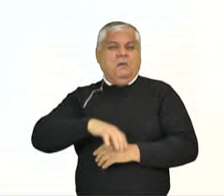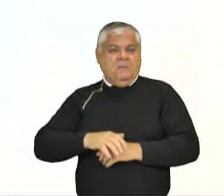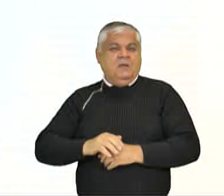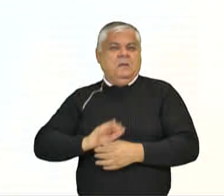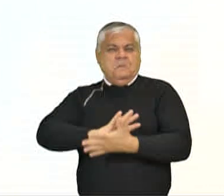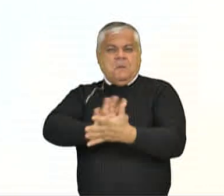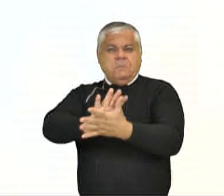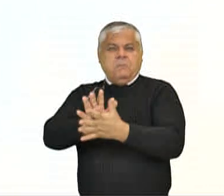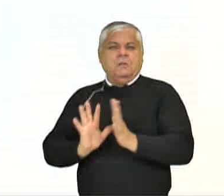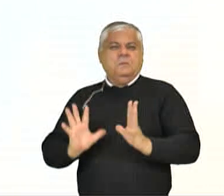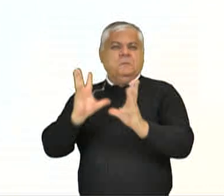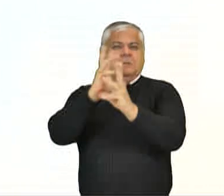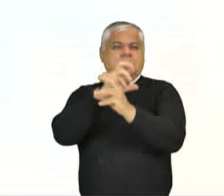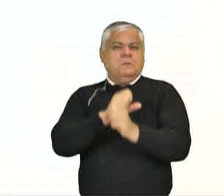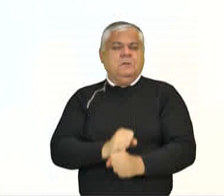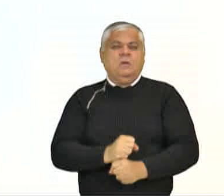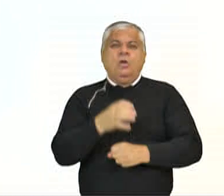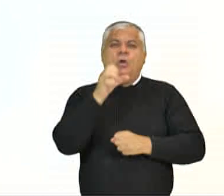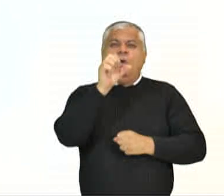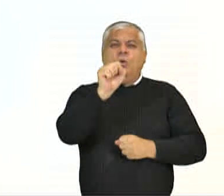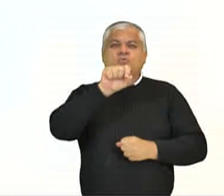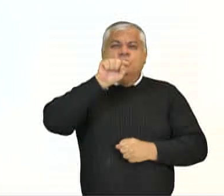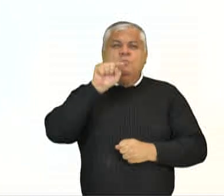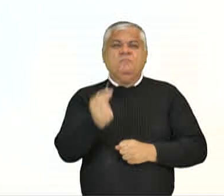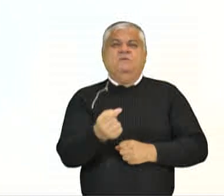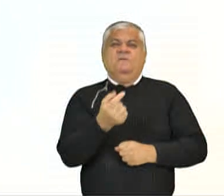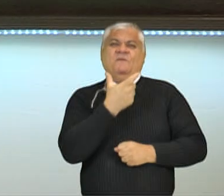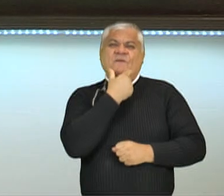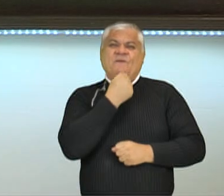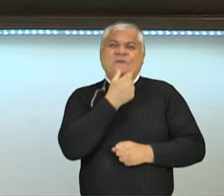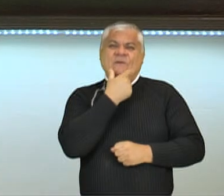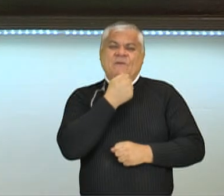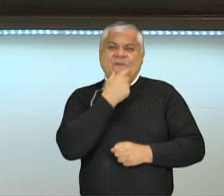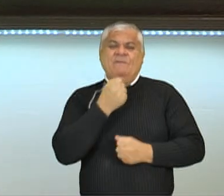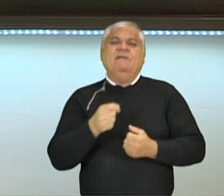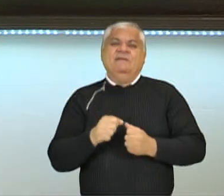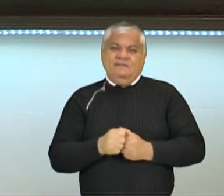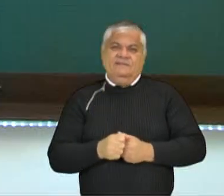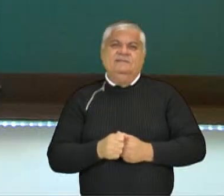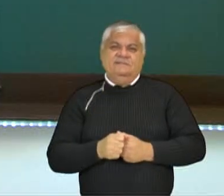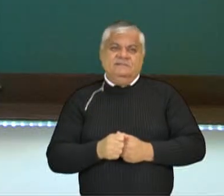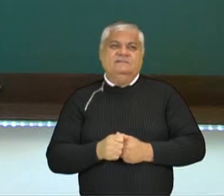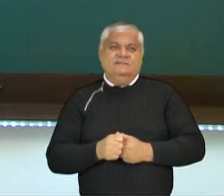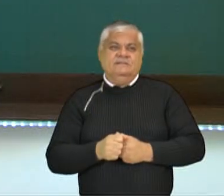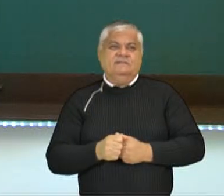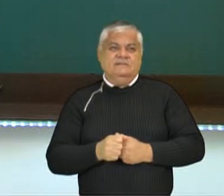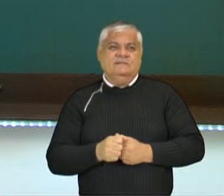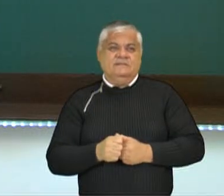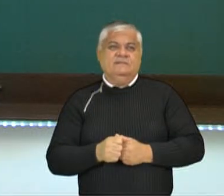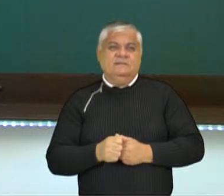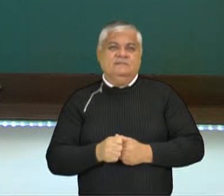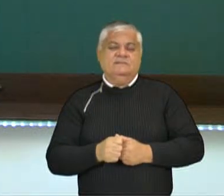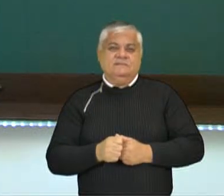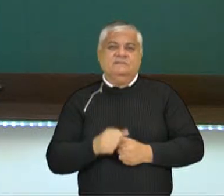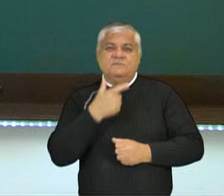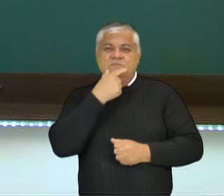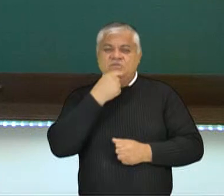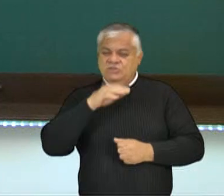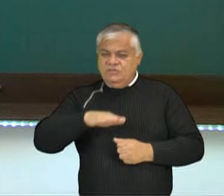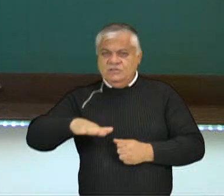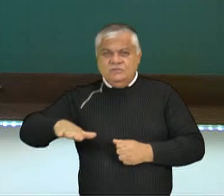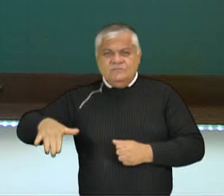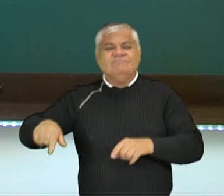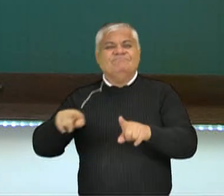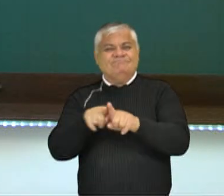de cerca de 8 mil homens e, pasmem os senhores, e meninos, né,